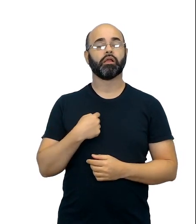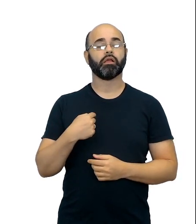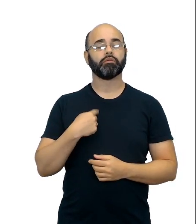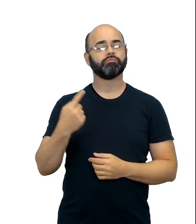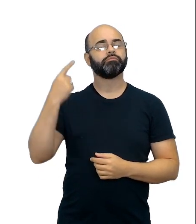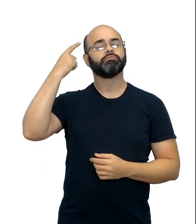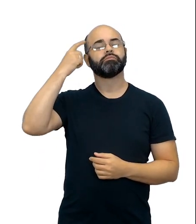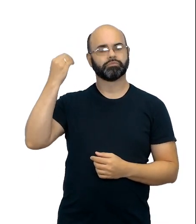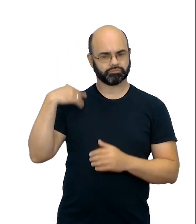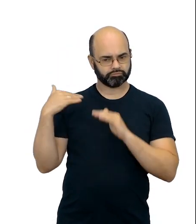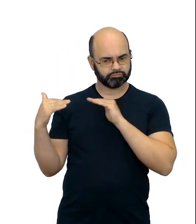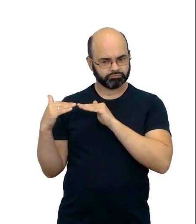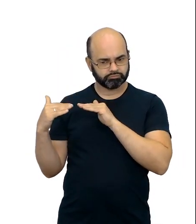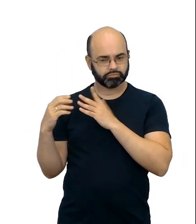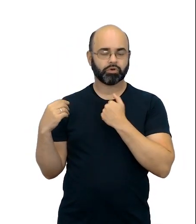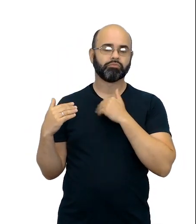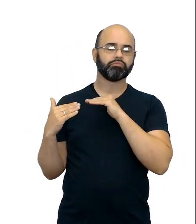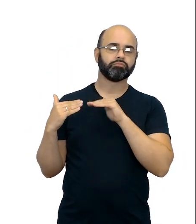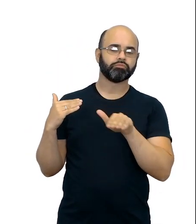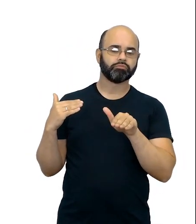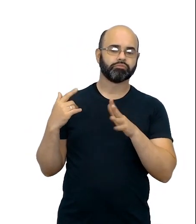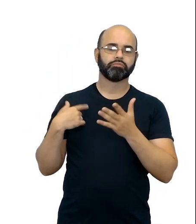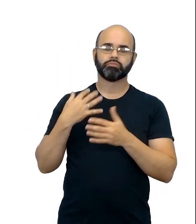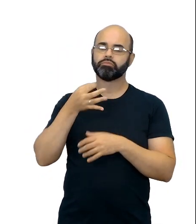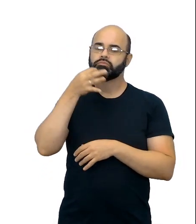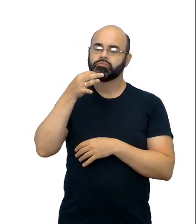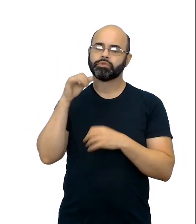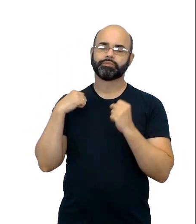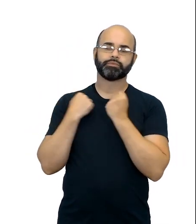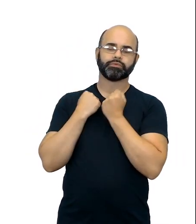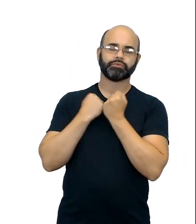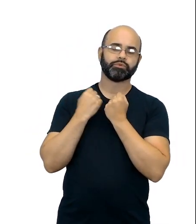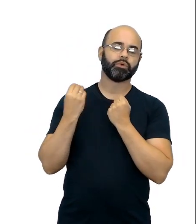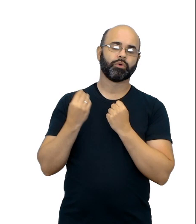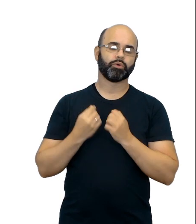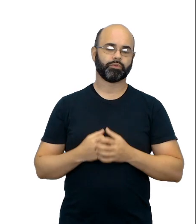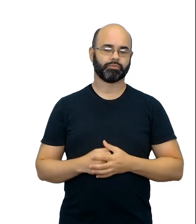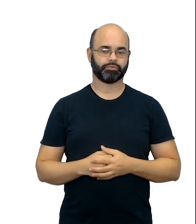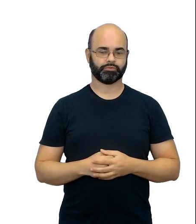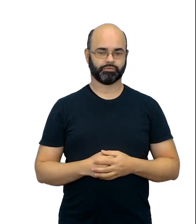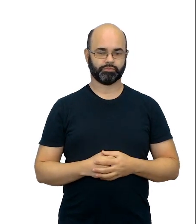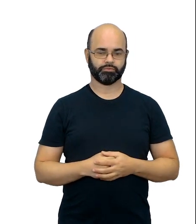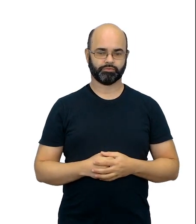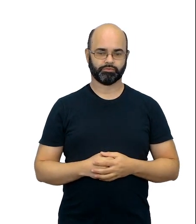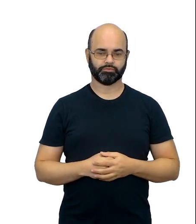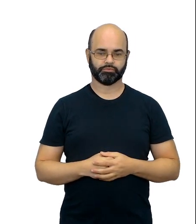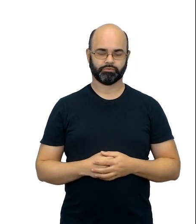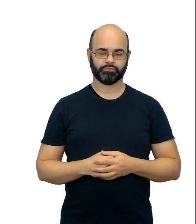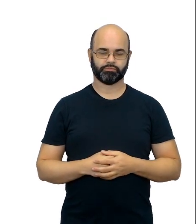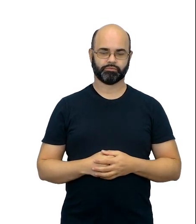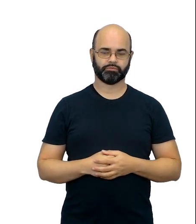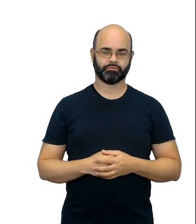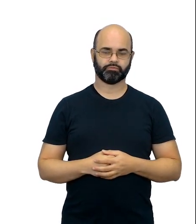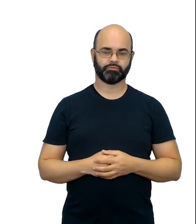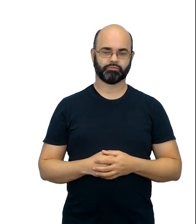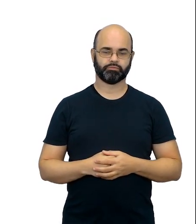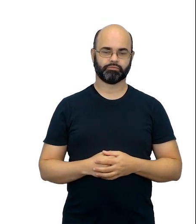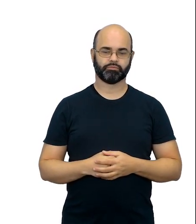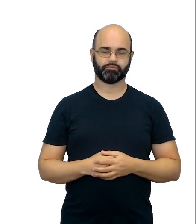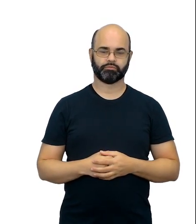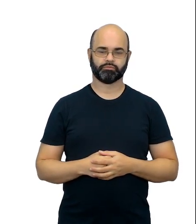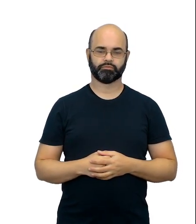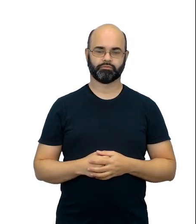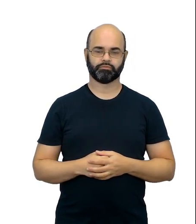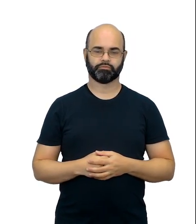tratado. Então, quando eu faço isso, esse movimento da pesquisa vai promover a questão da leitura, que